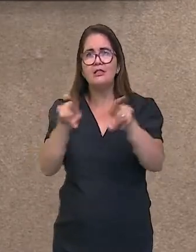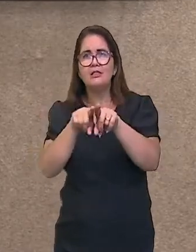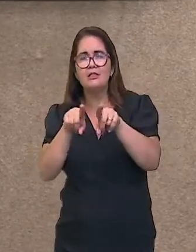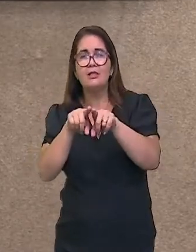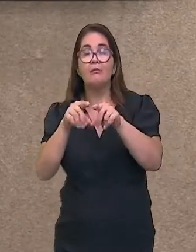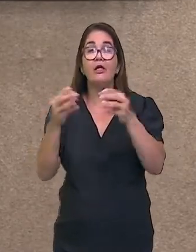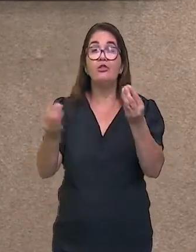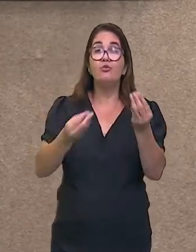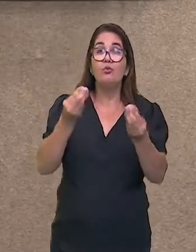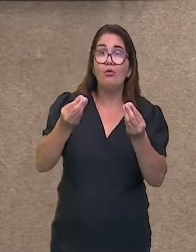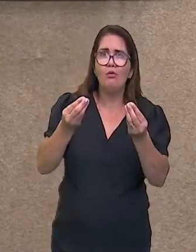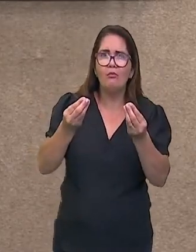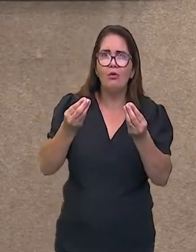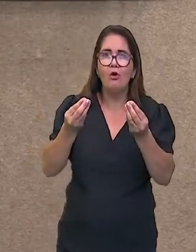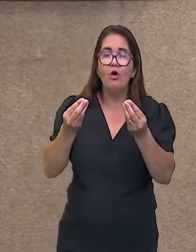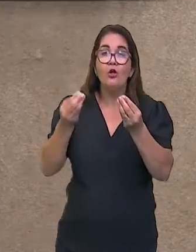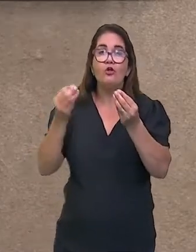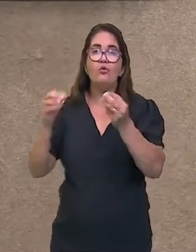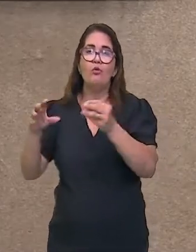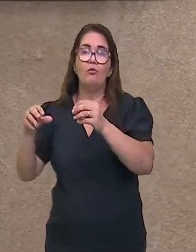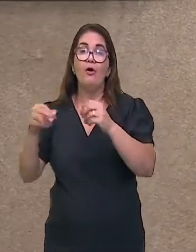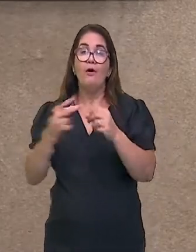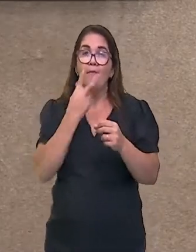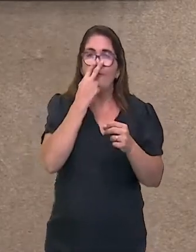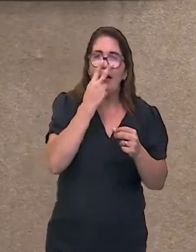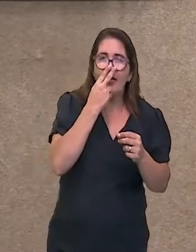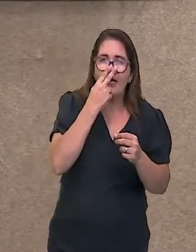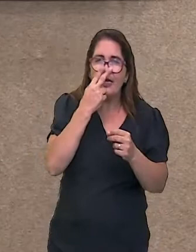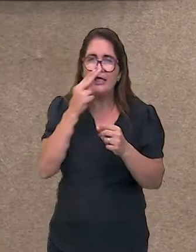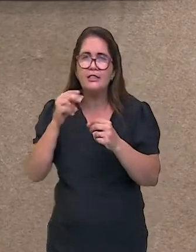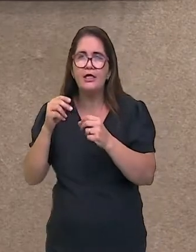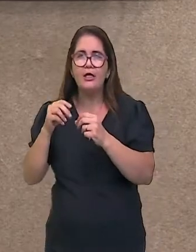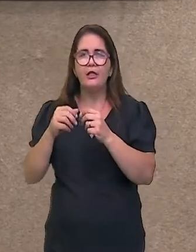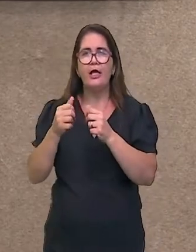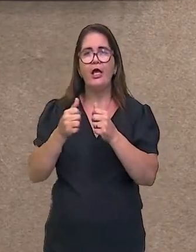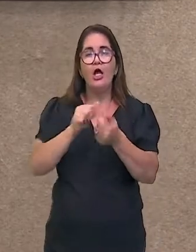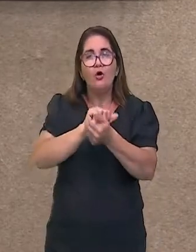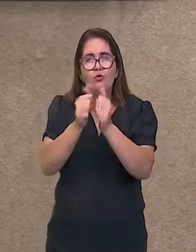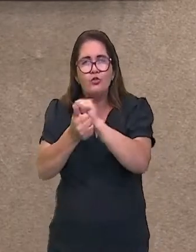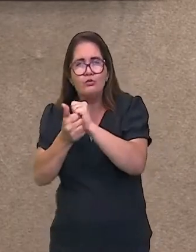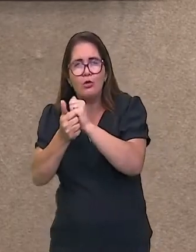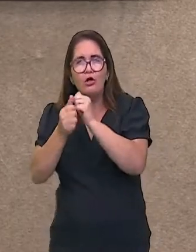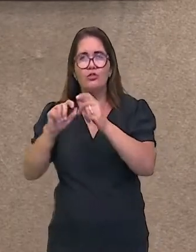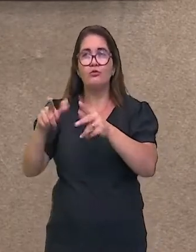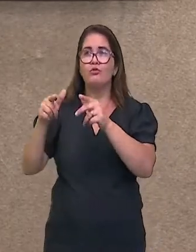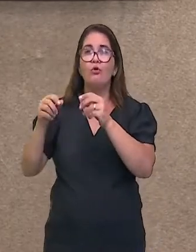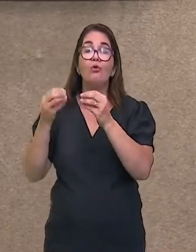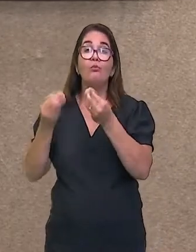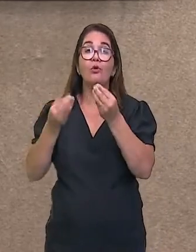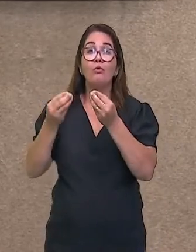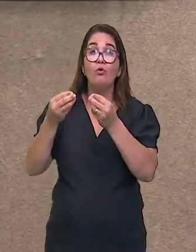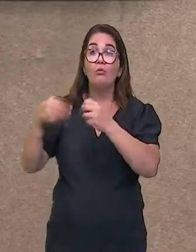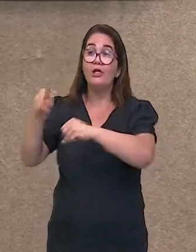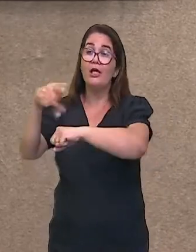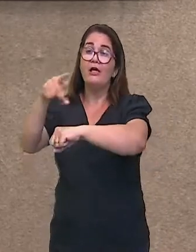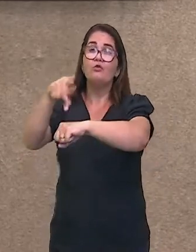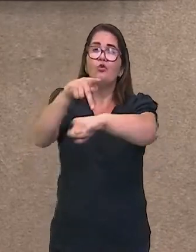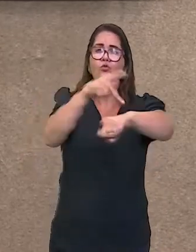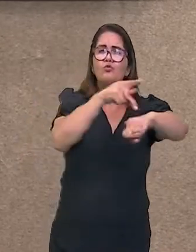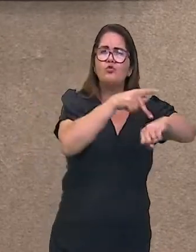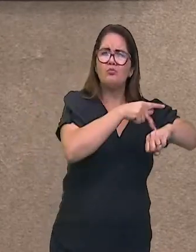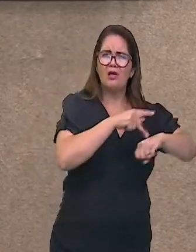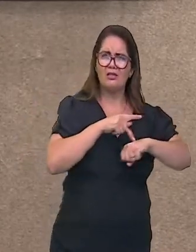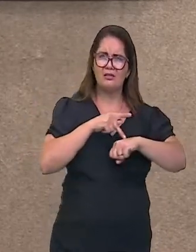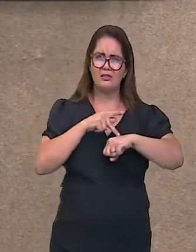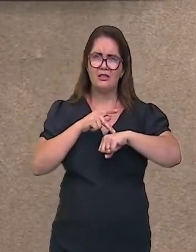você empurra uma peça e vai derrubando as outras. Guerra, ela mexe com